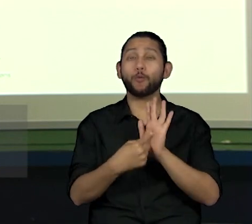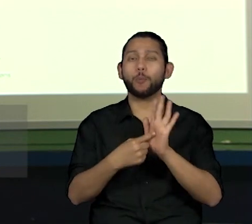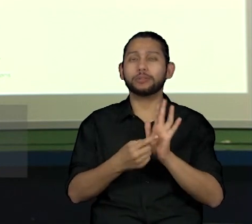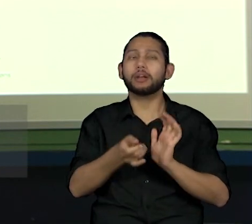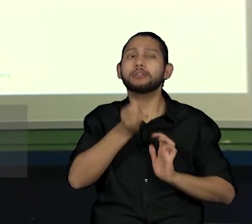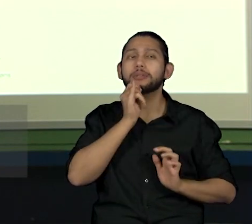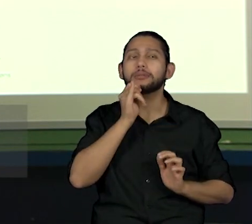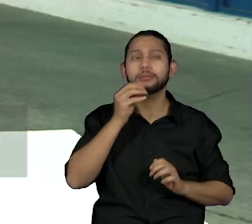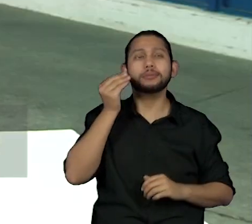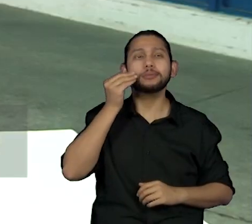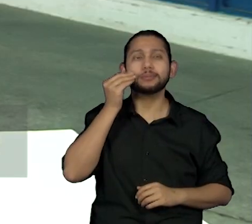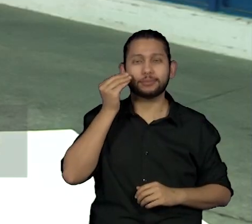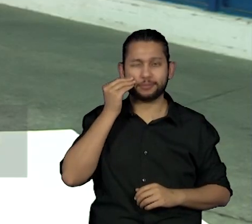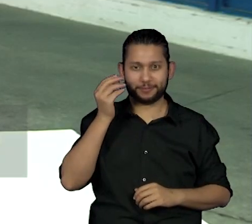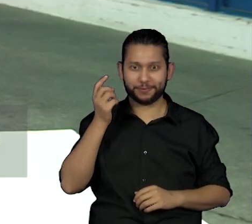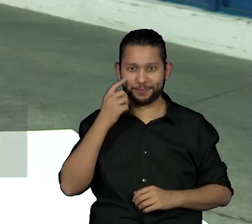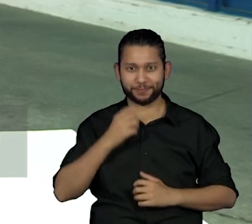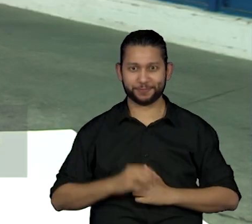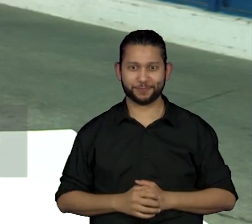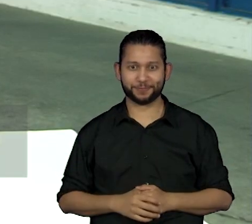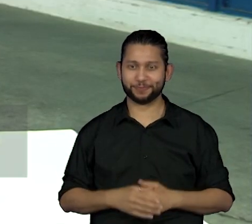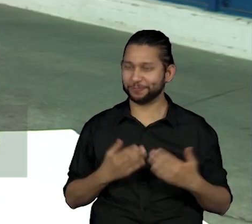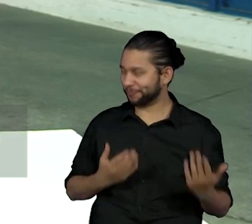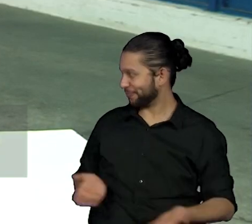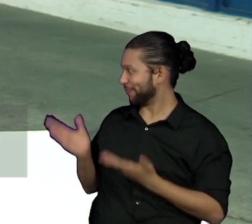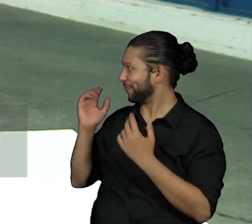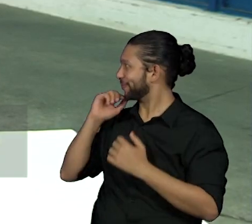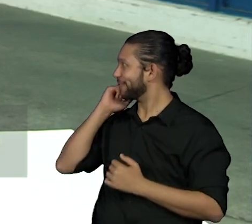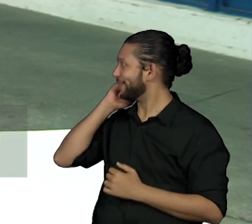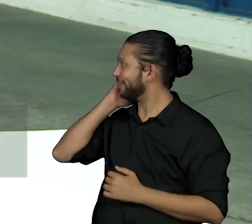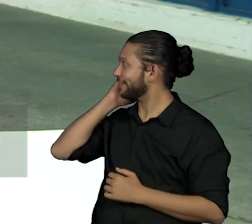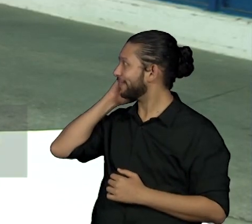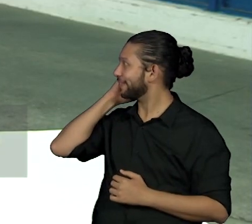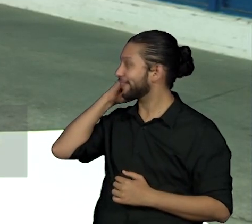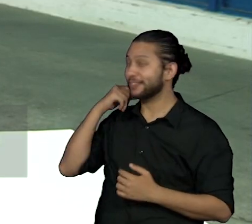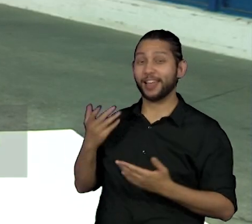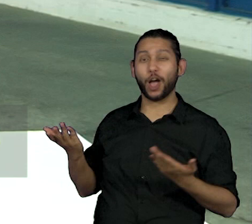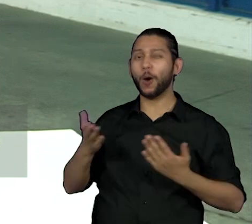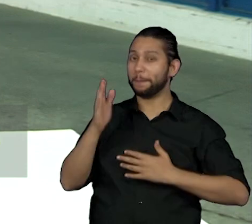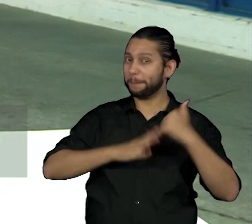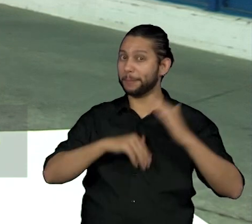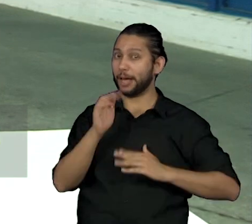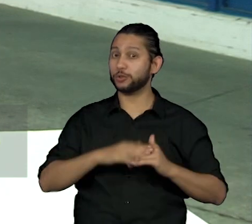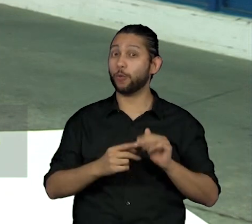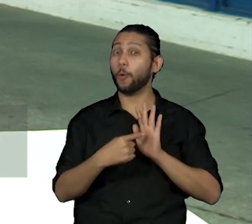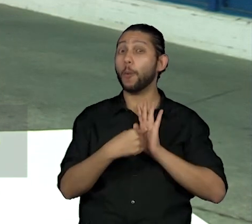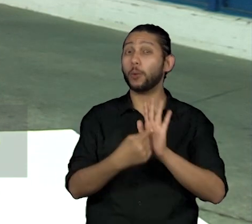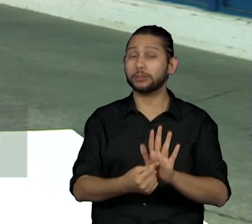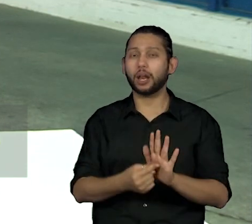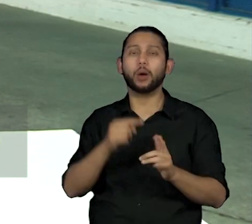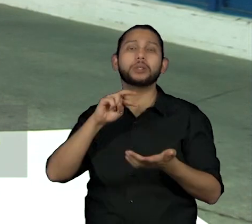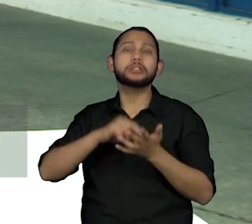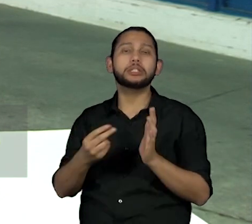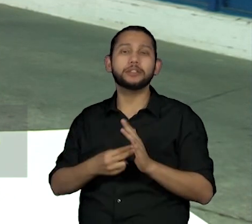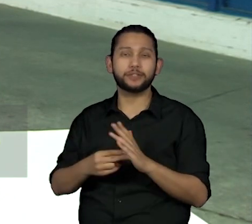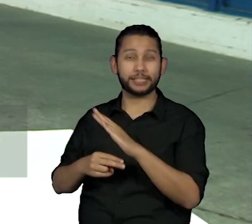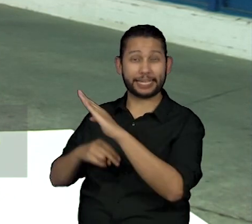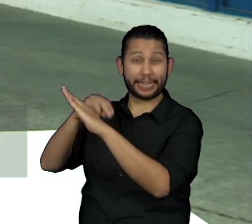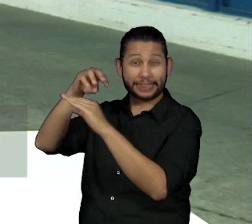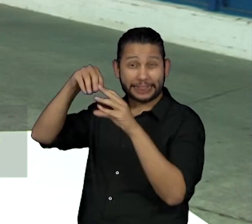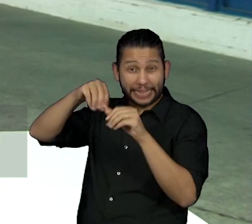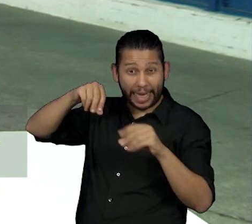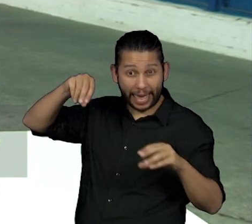de um experimento. Vamos lá, pessoal, vamos ver agora na prática o que é um deslizamento de terra, por que ele